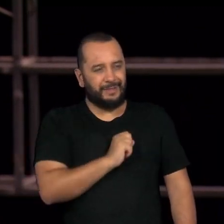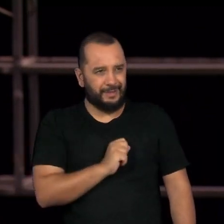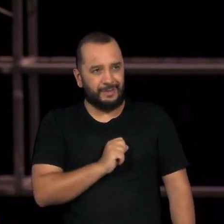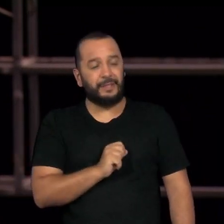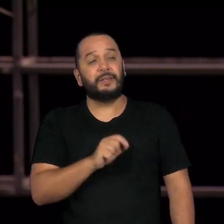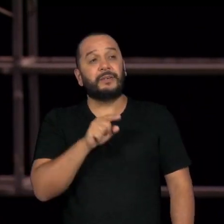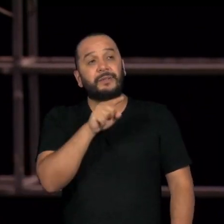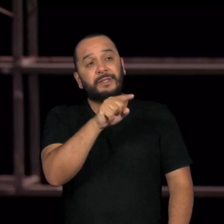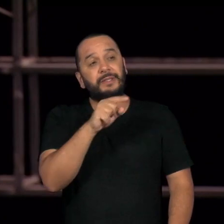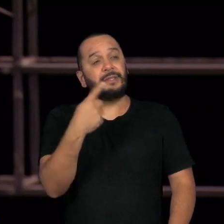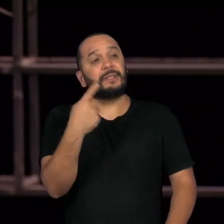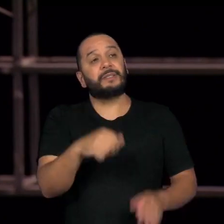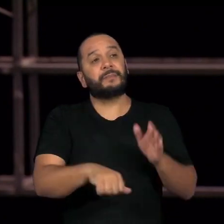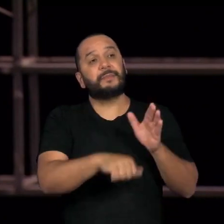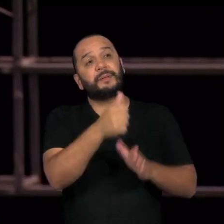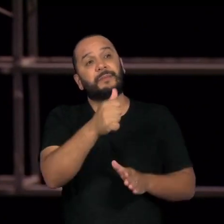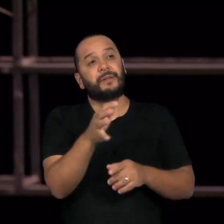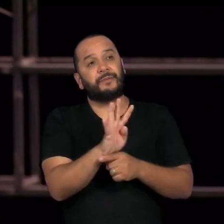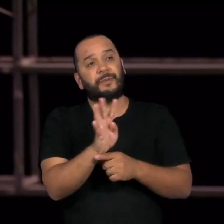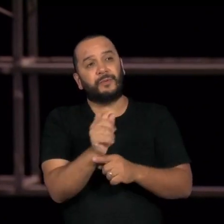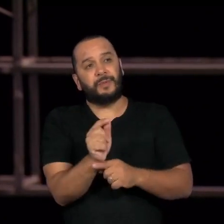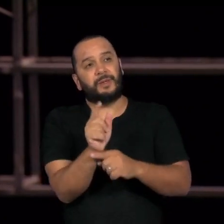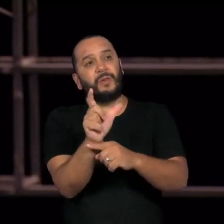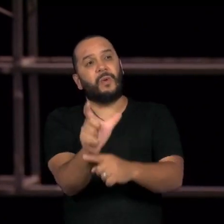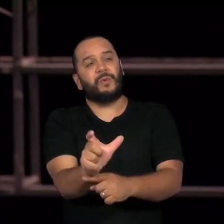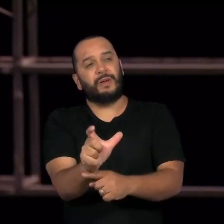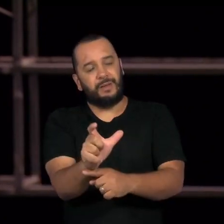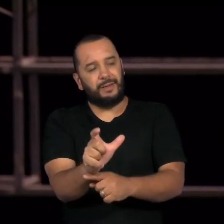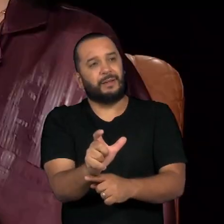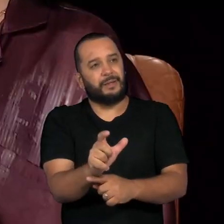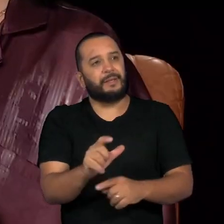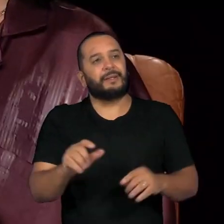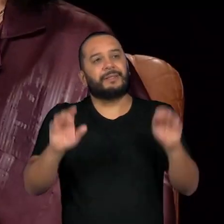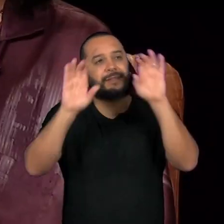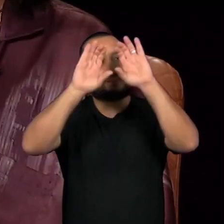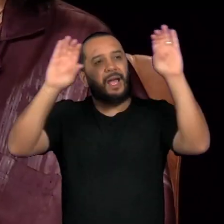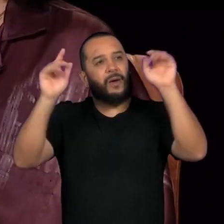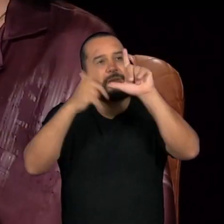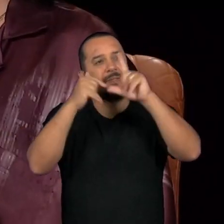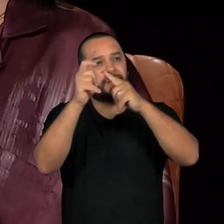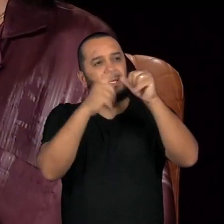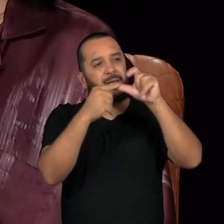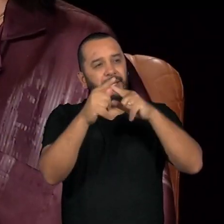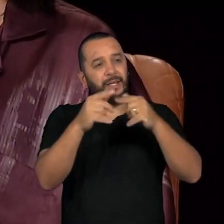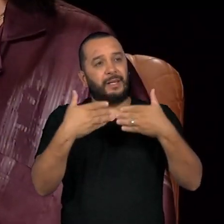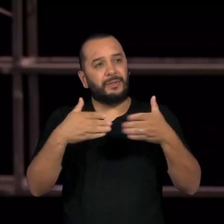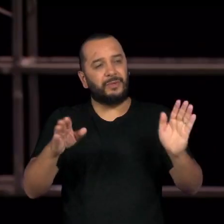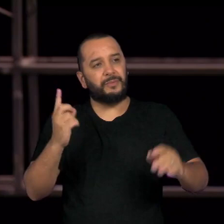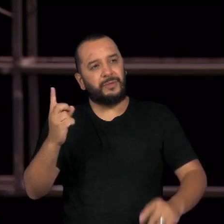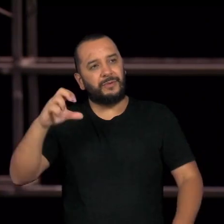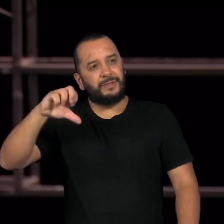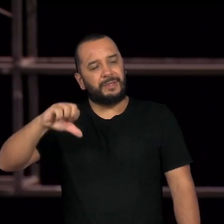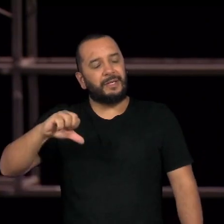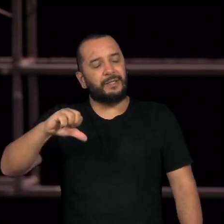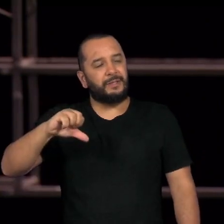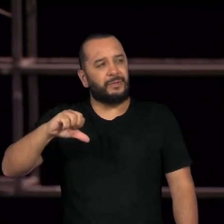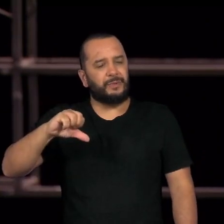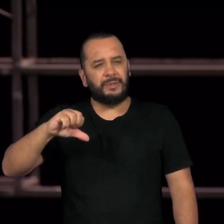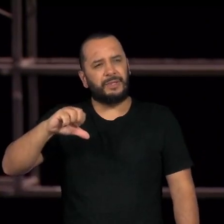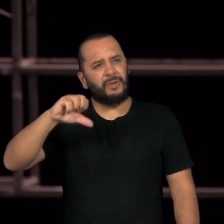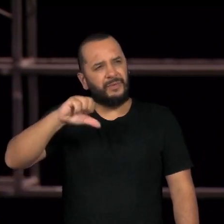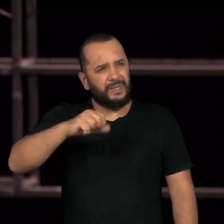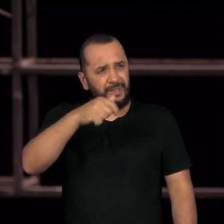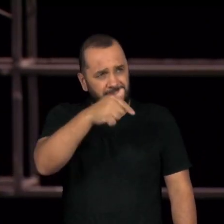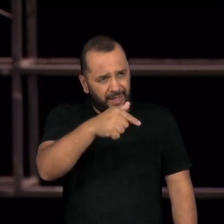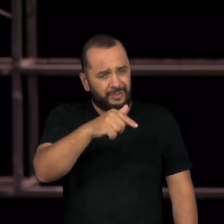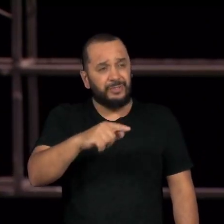Céu de Estrelas, só se tornou realidade em 1997. É um filme que recebeu aí mais de uma dezena